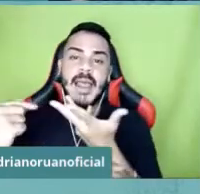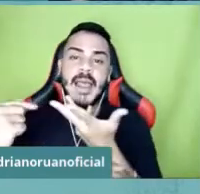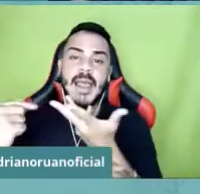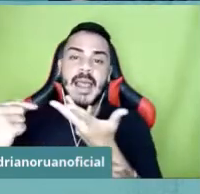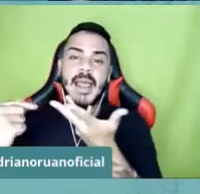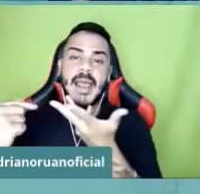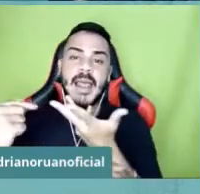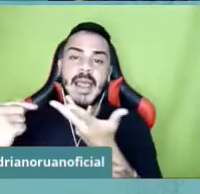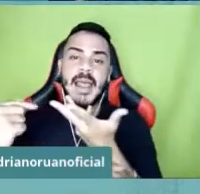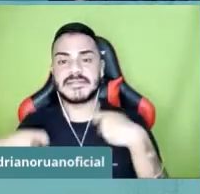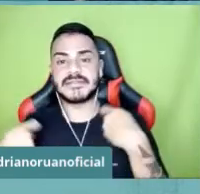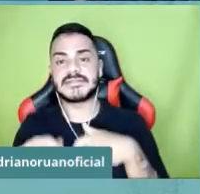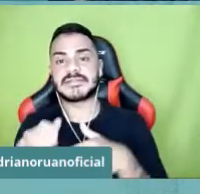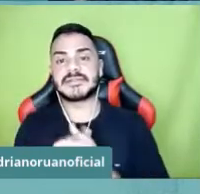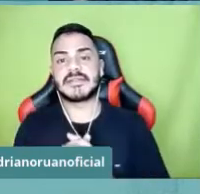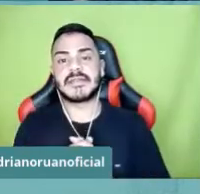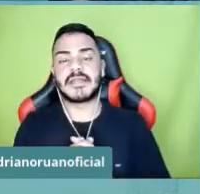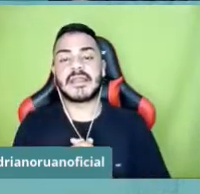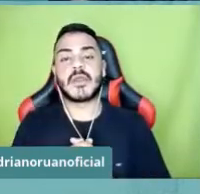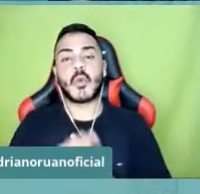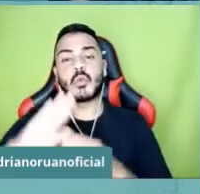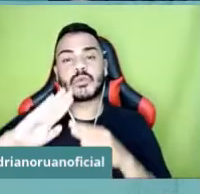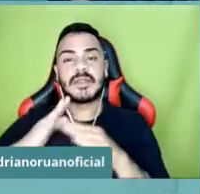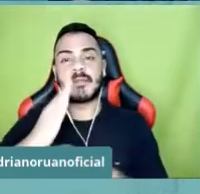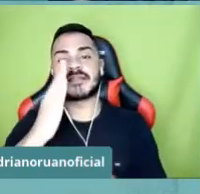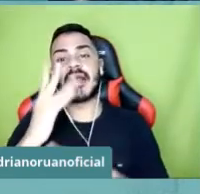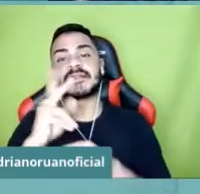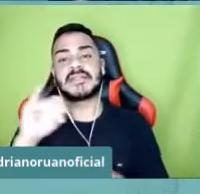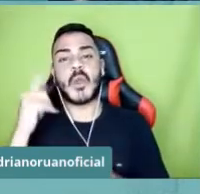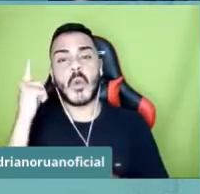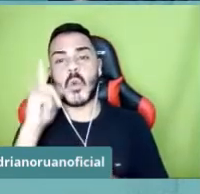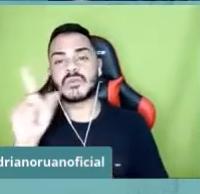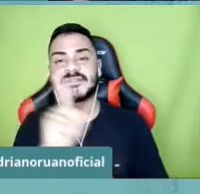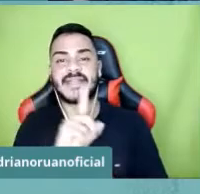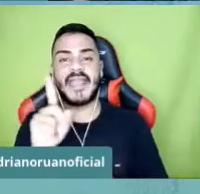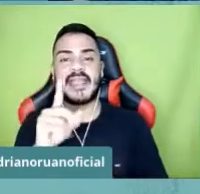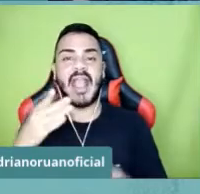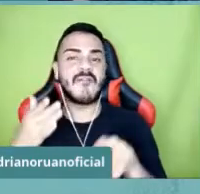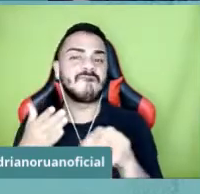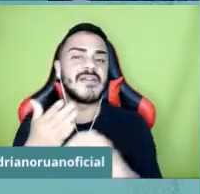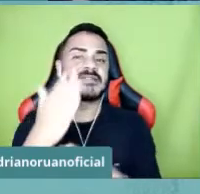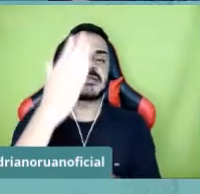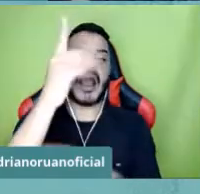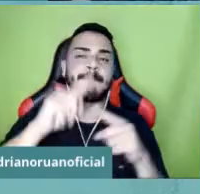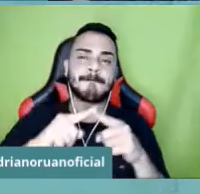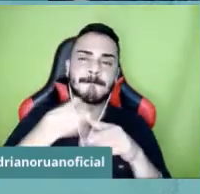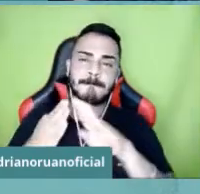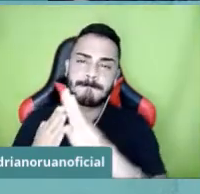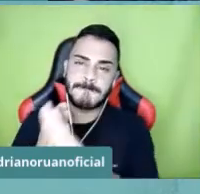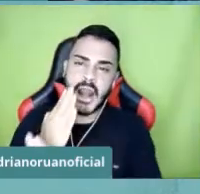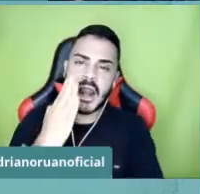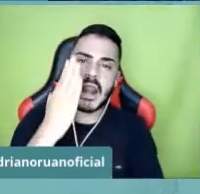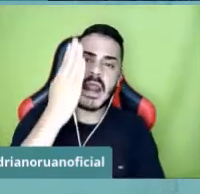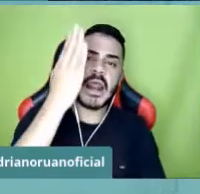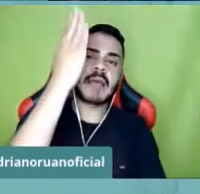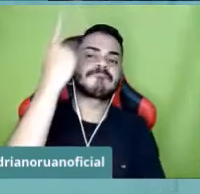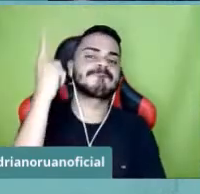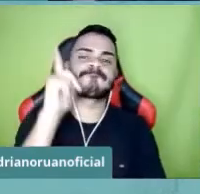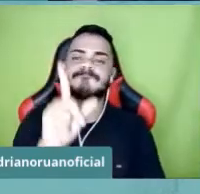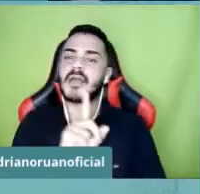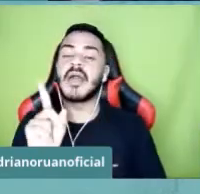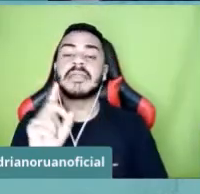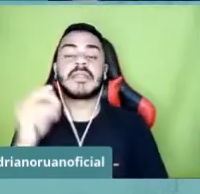ser ultrapassadas. Você não consegue avançar se você não passar essa barreira. Então, não tem